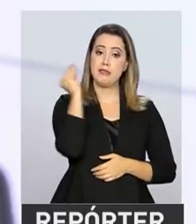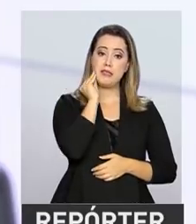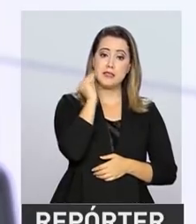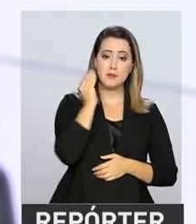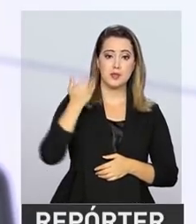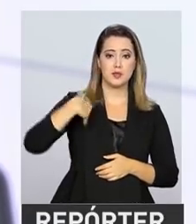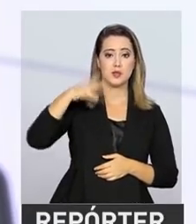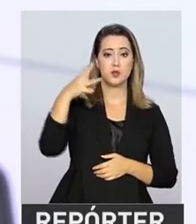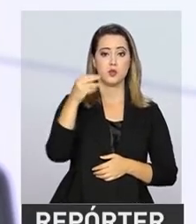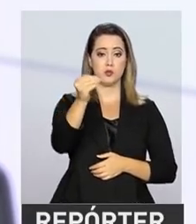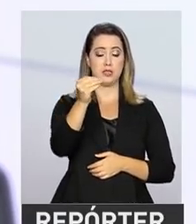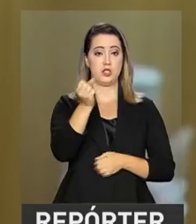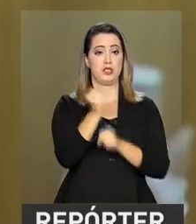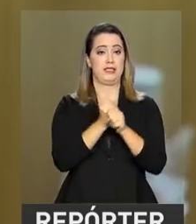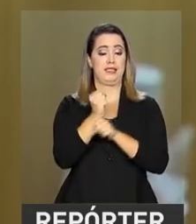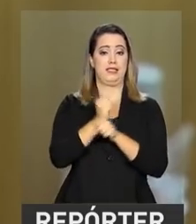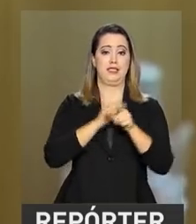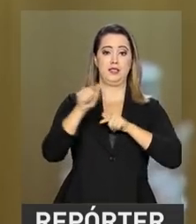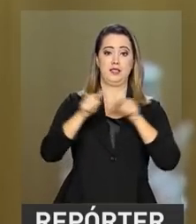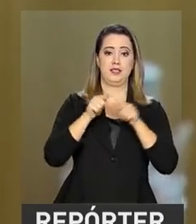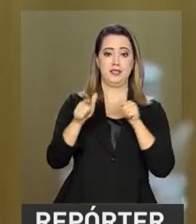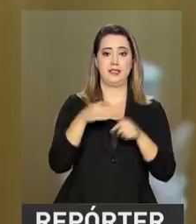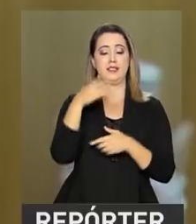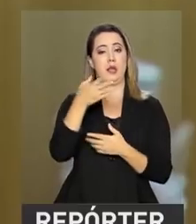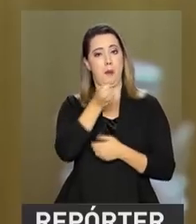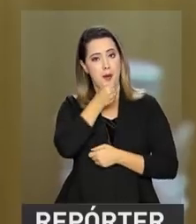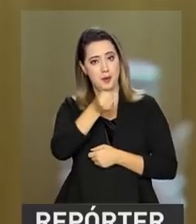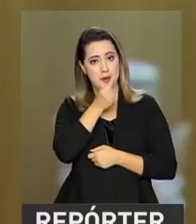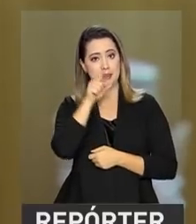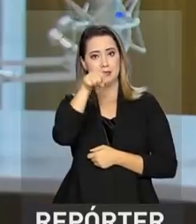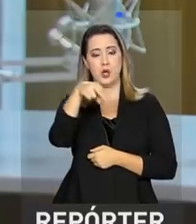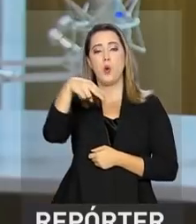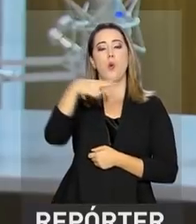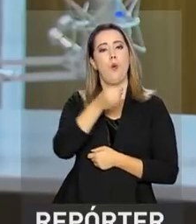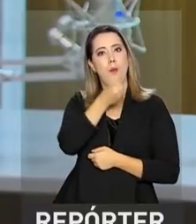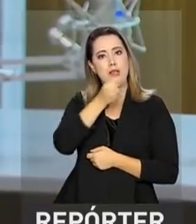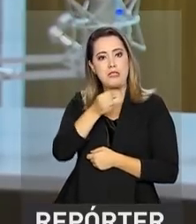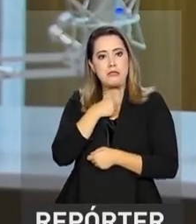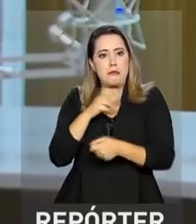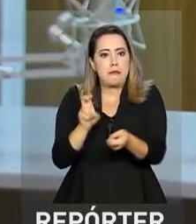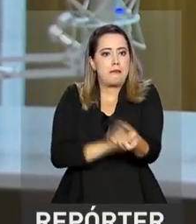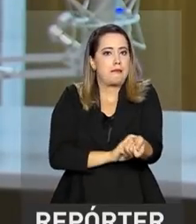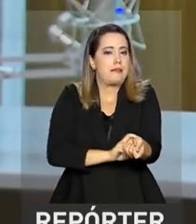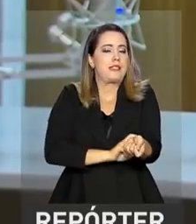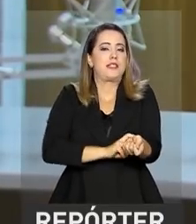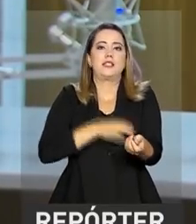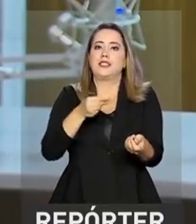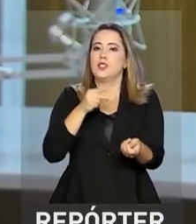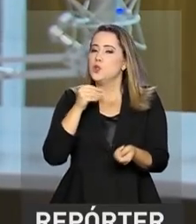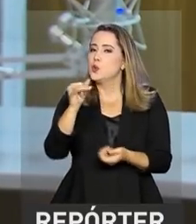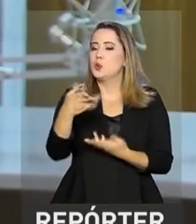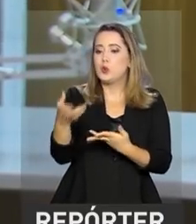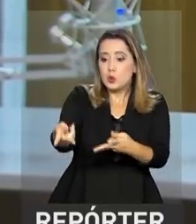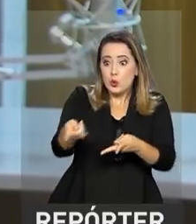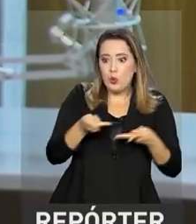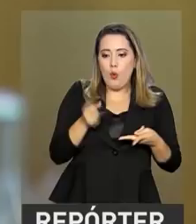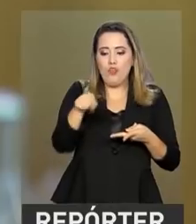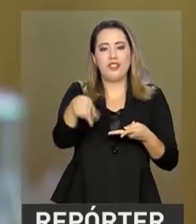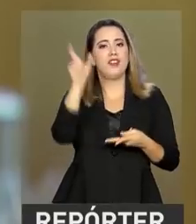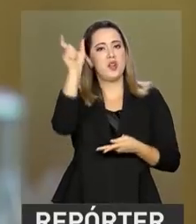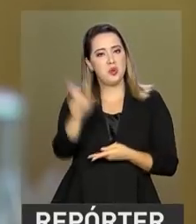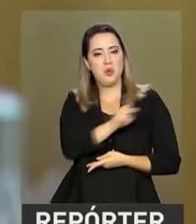30 anos como jornalista livrou apresentador nazi brum do nervosismo em um dia em que o convidado especial